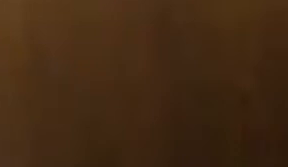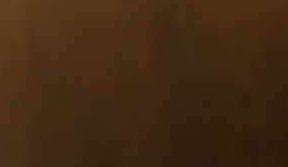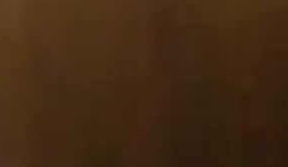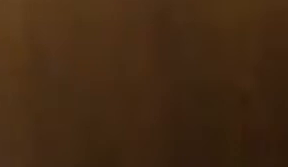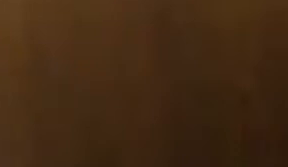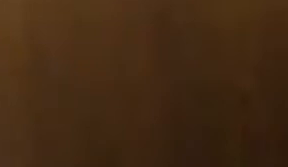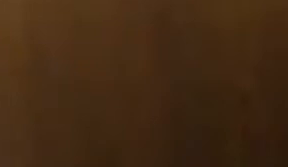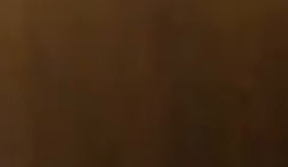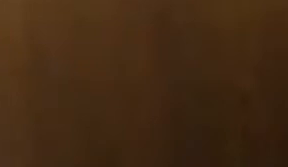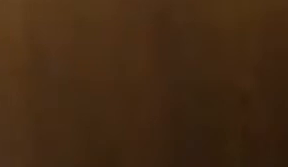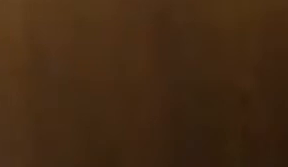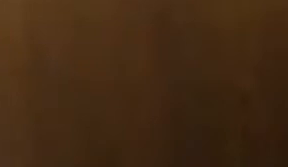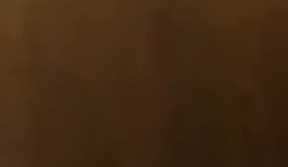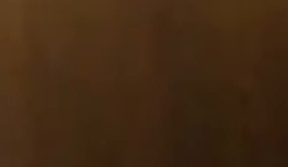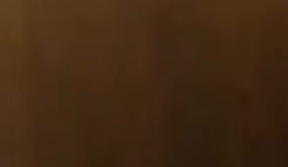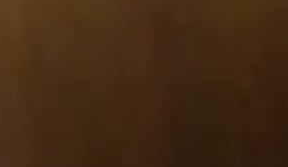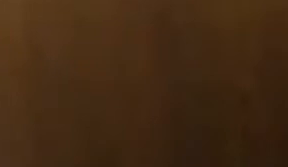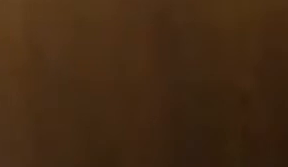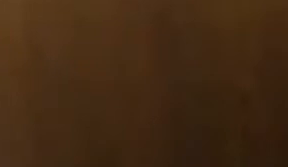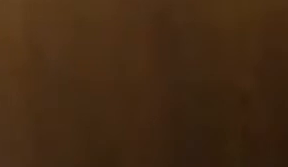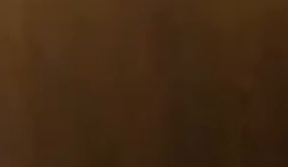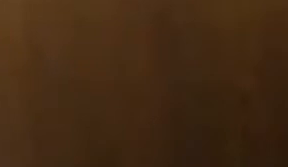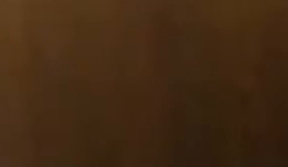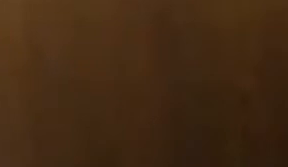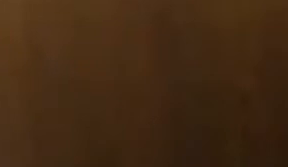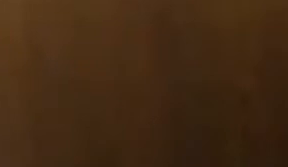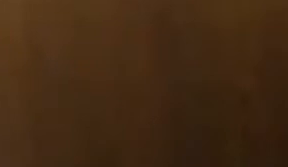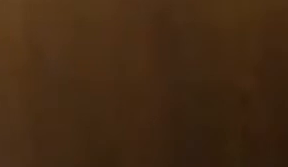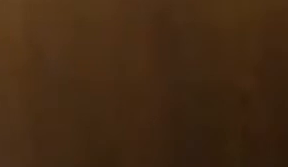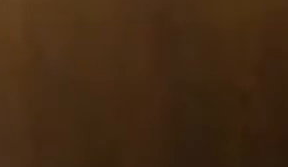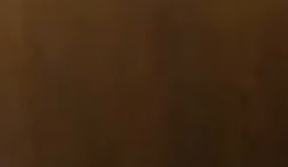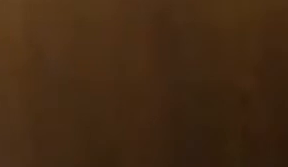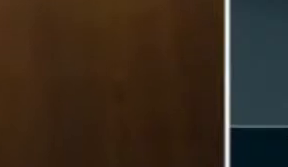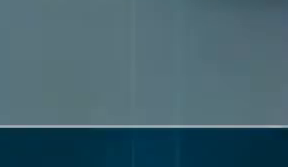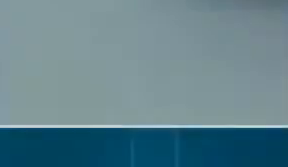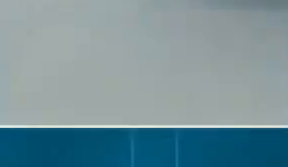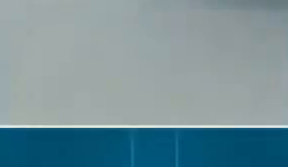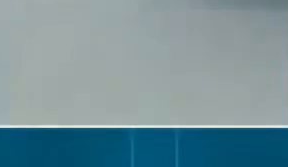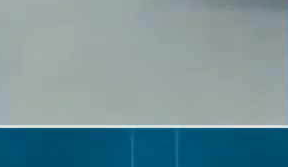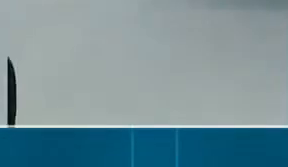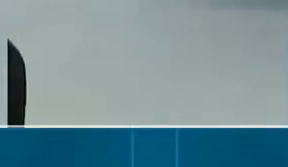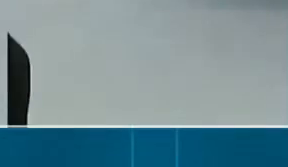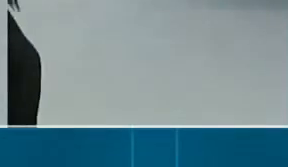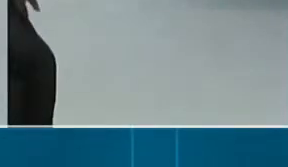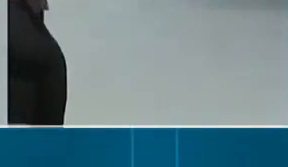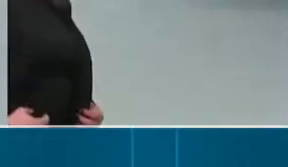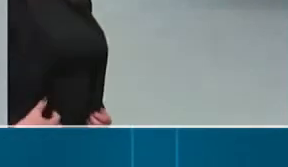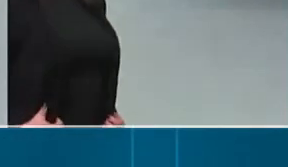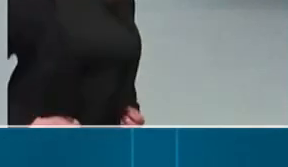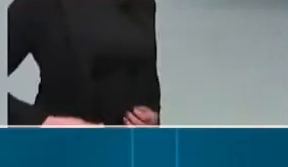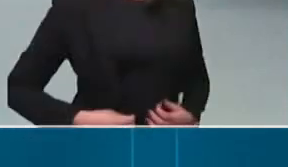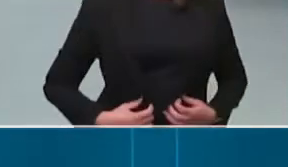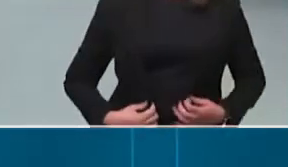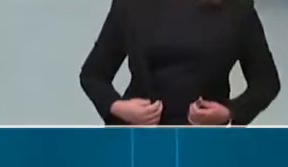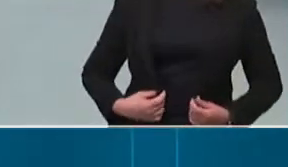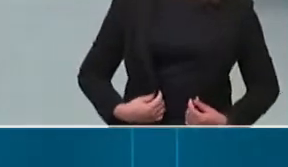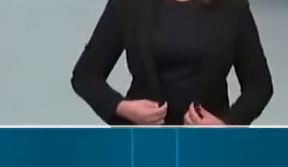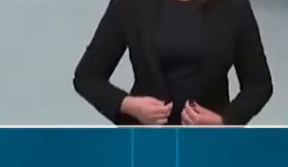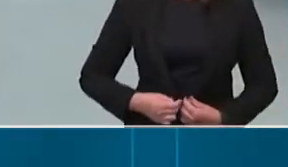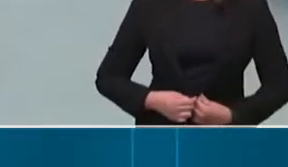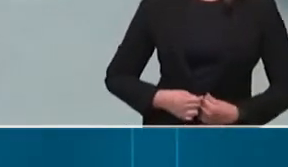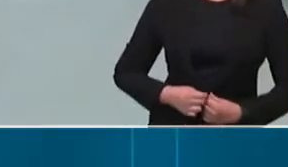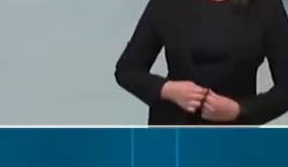qualquer lugar. O problema é quando essa piada ela é levada à imprensa, porque isso só chegou na imprensa